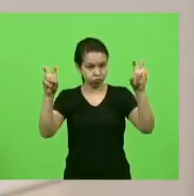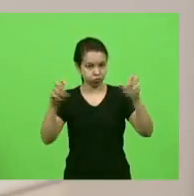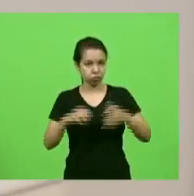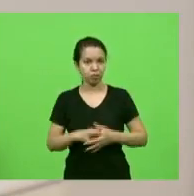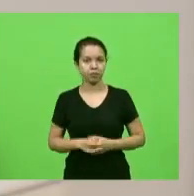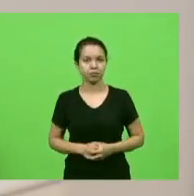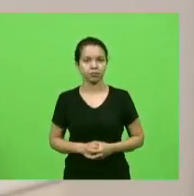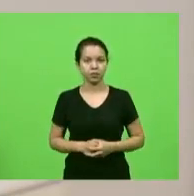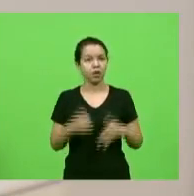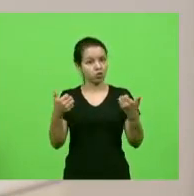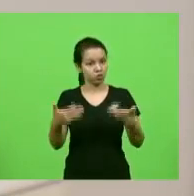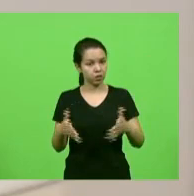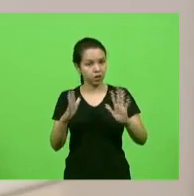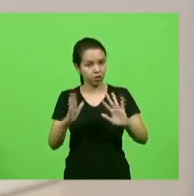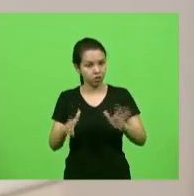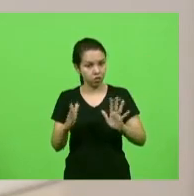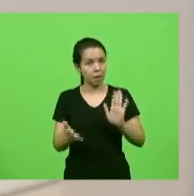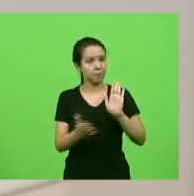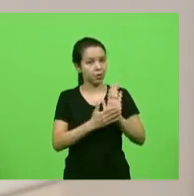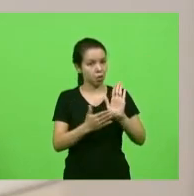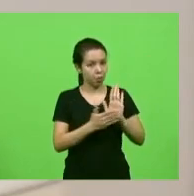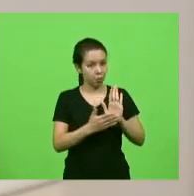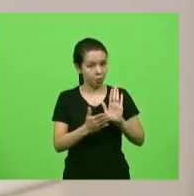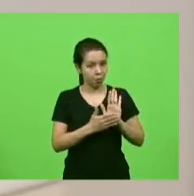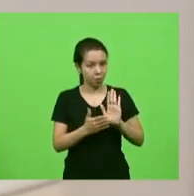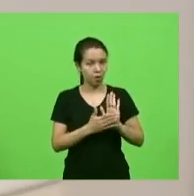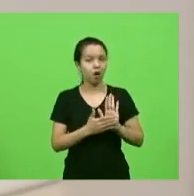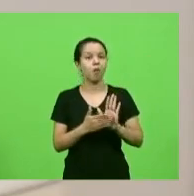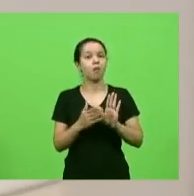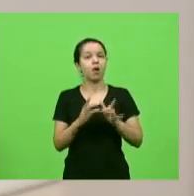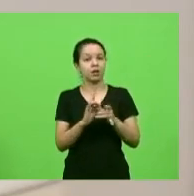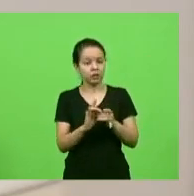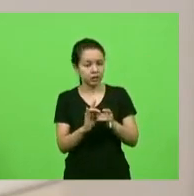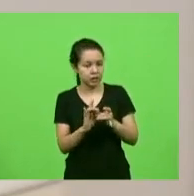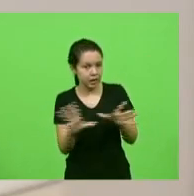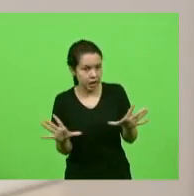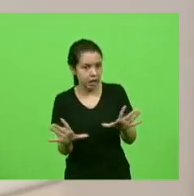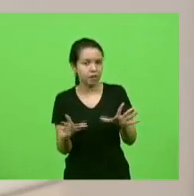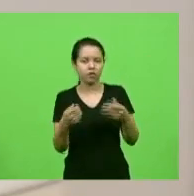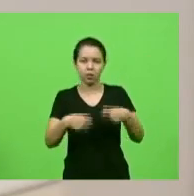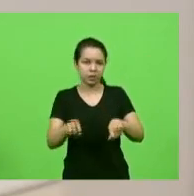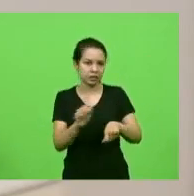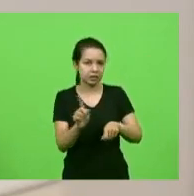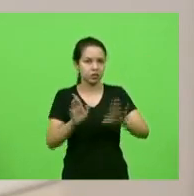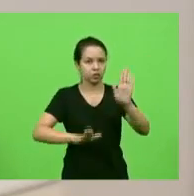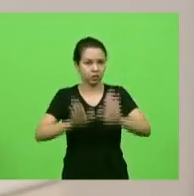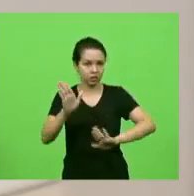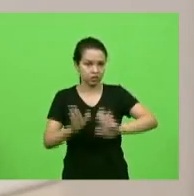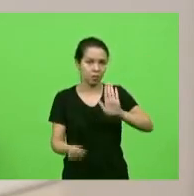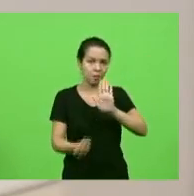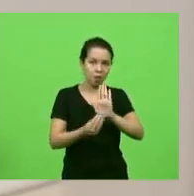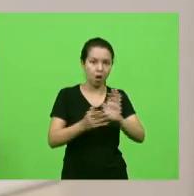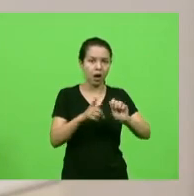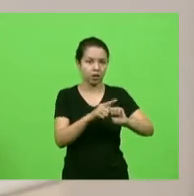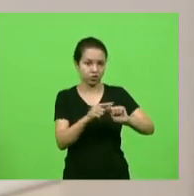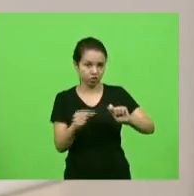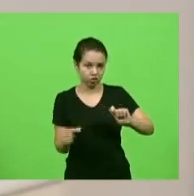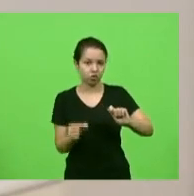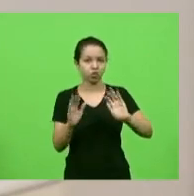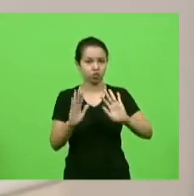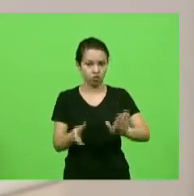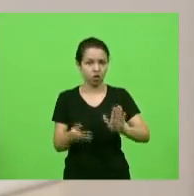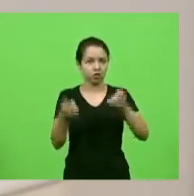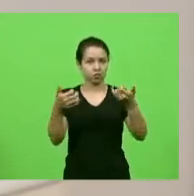exposto, propomos seja autorizada a dispensa de licitação na forma do disposto no artigo a priori mencionado e